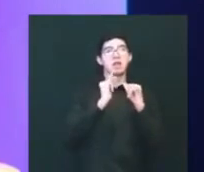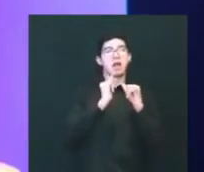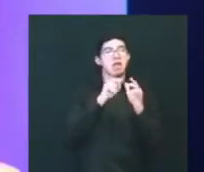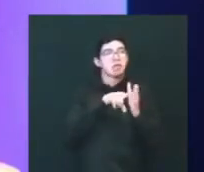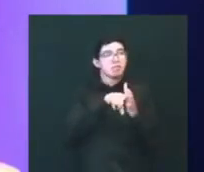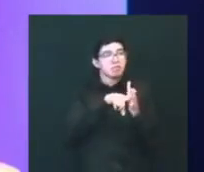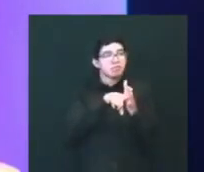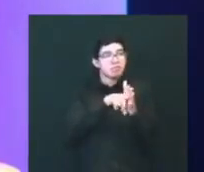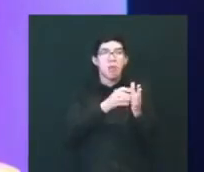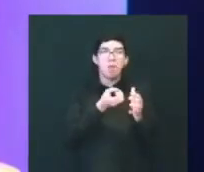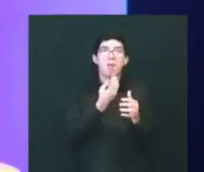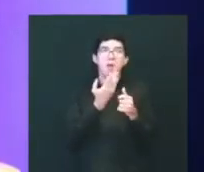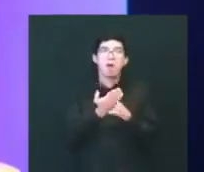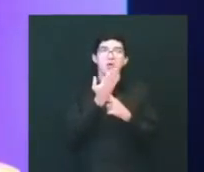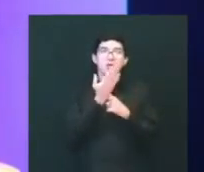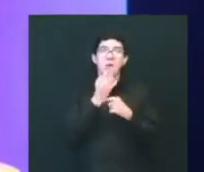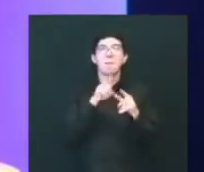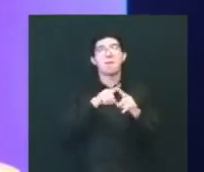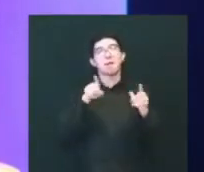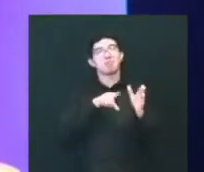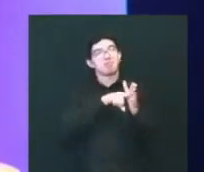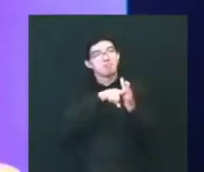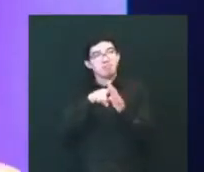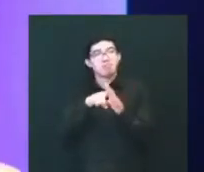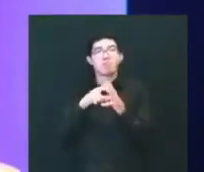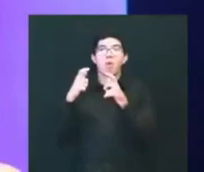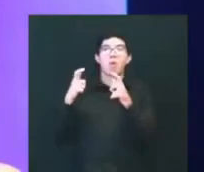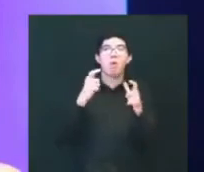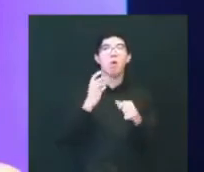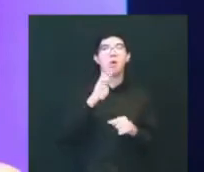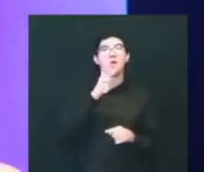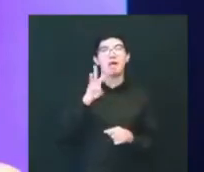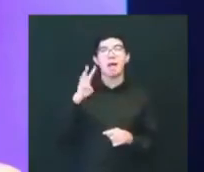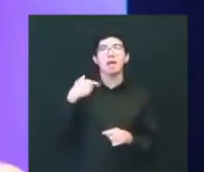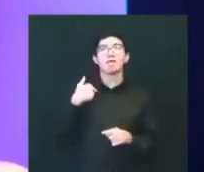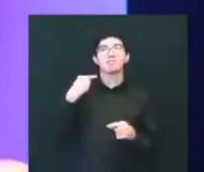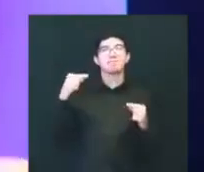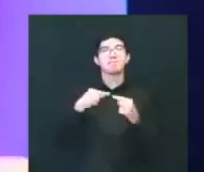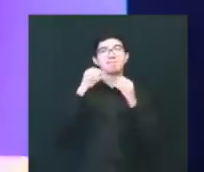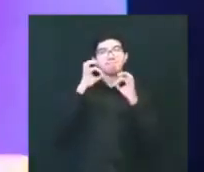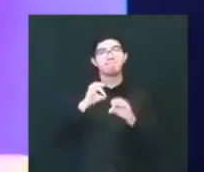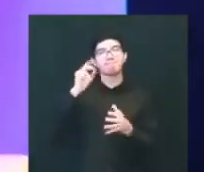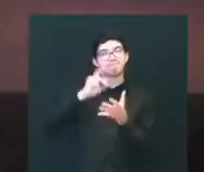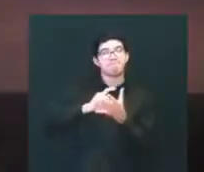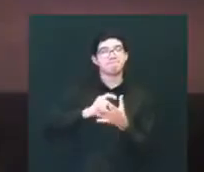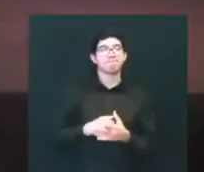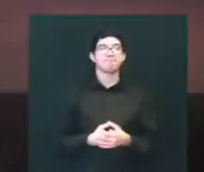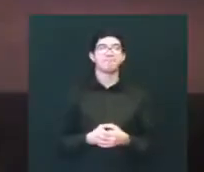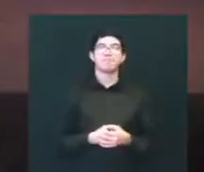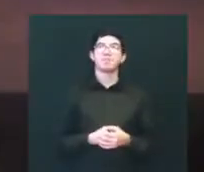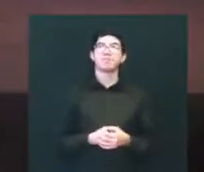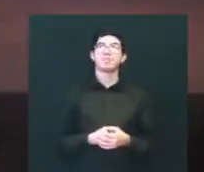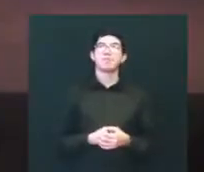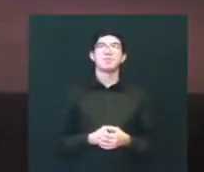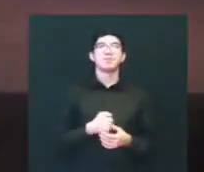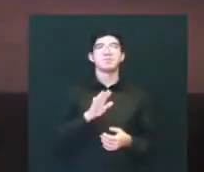muito cuidado para saber fontes confiáveis, né? Para fazer bom uso da internet. Joia. Vamos lá, então?